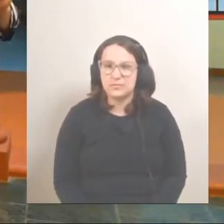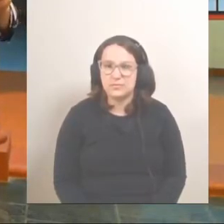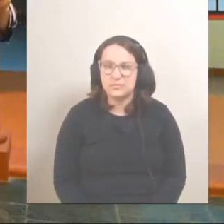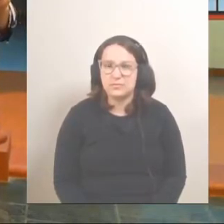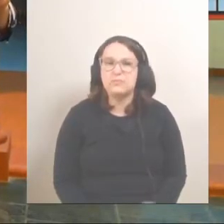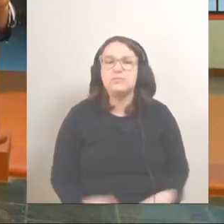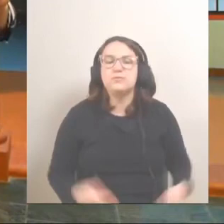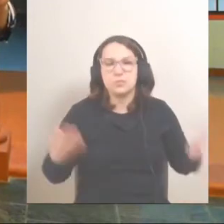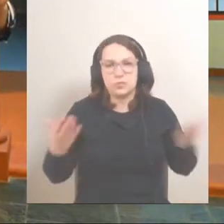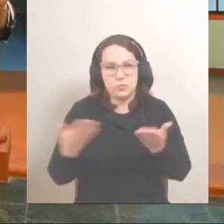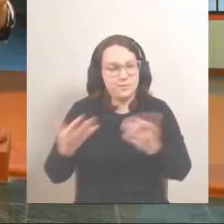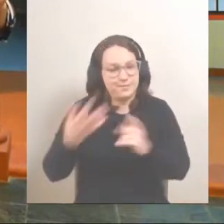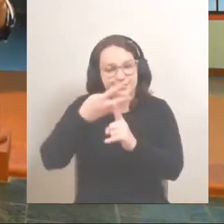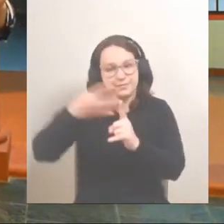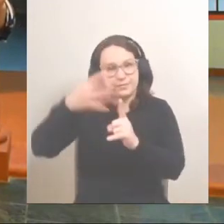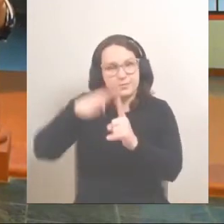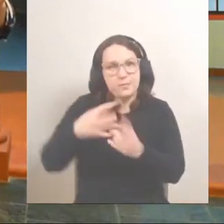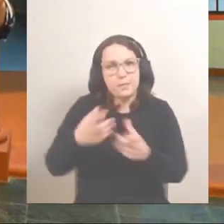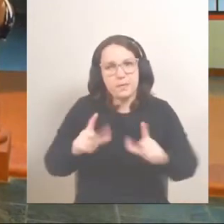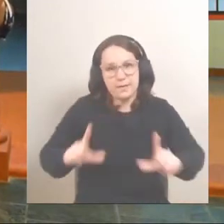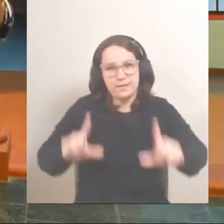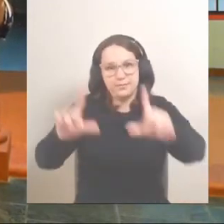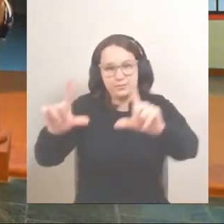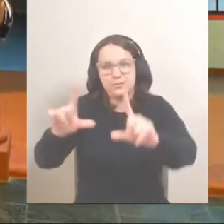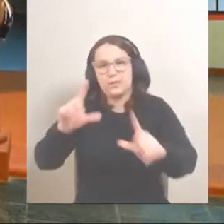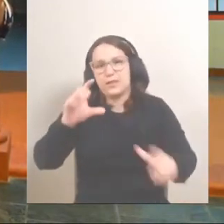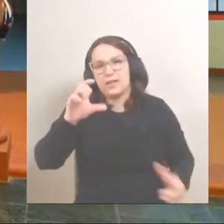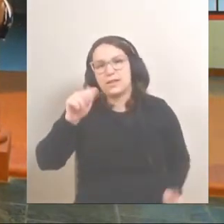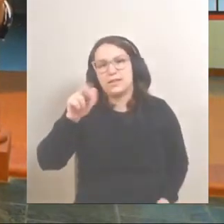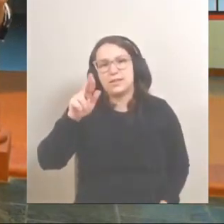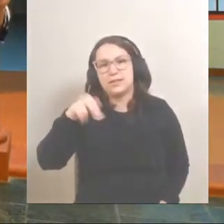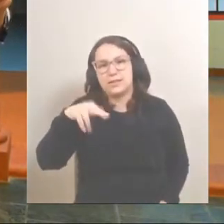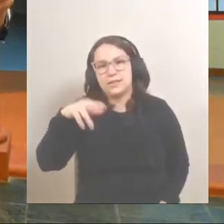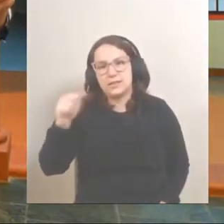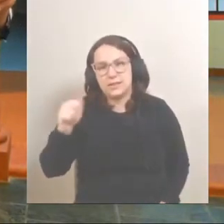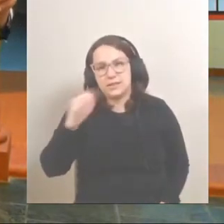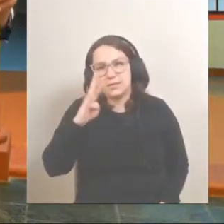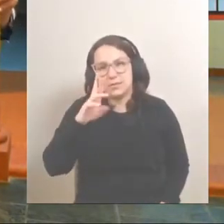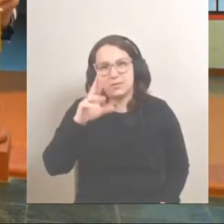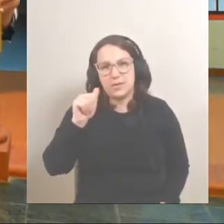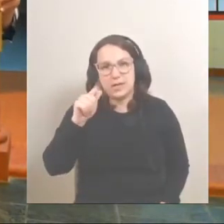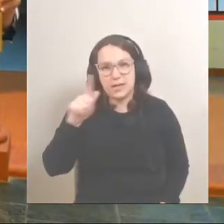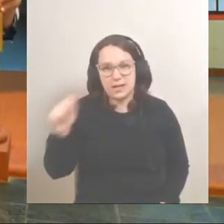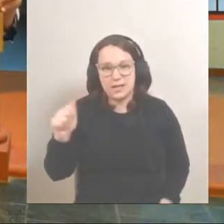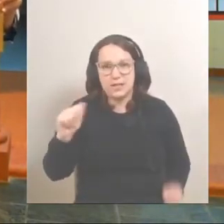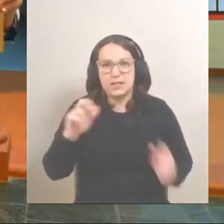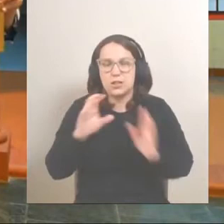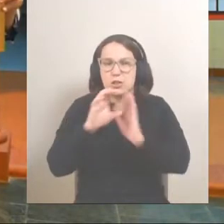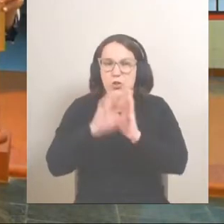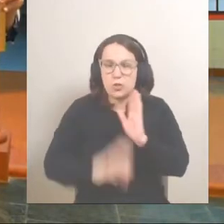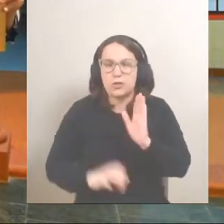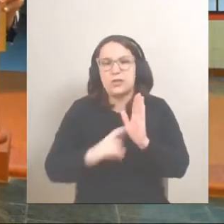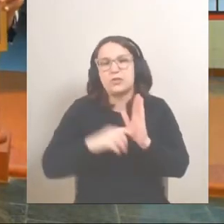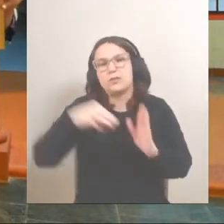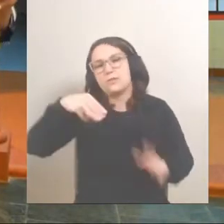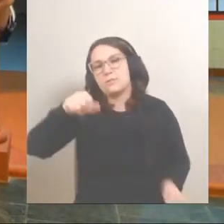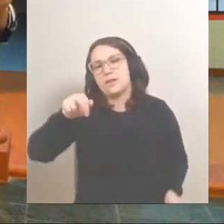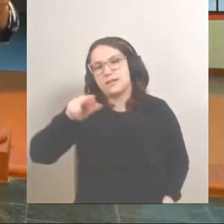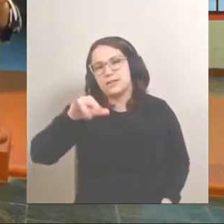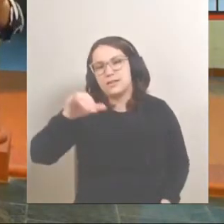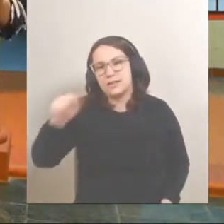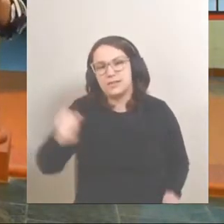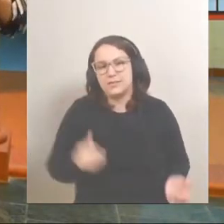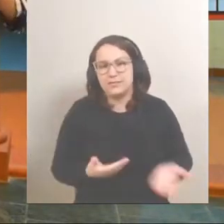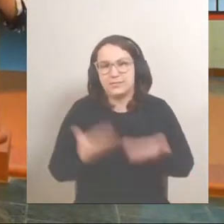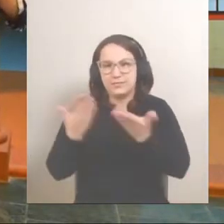Nesse momento, a homenagem sendo entregue, então, à senhora Karina Pinto Braga, em nome da coordenadora Márcia Janota.